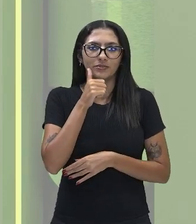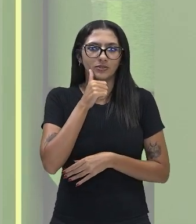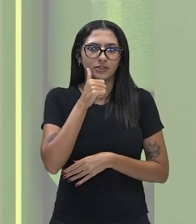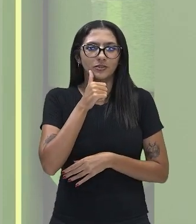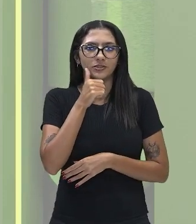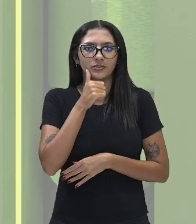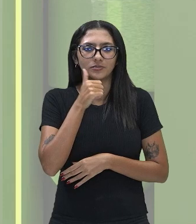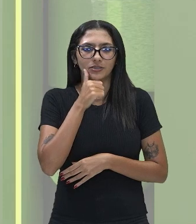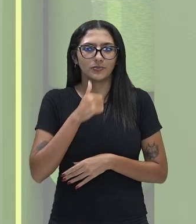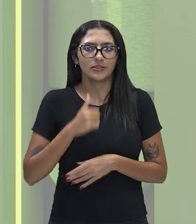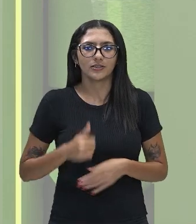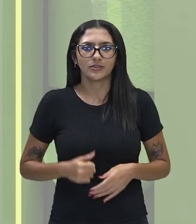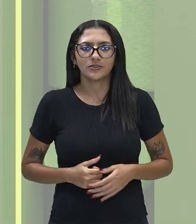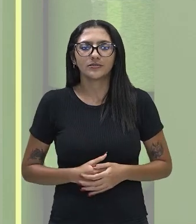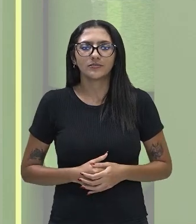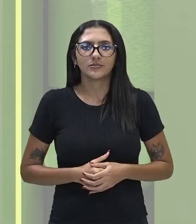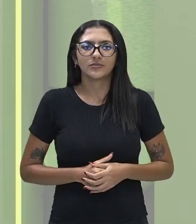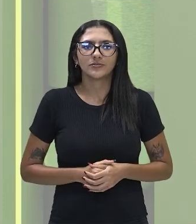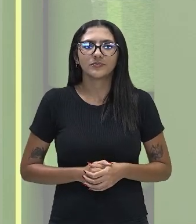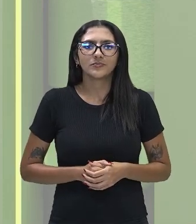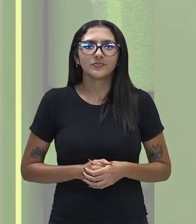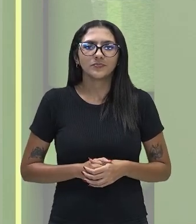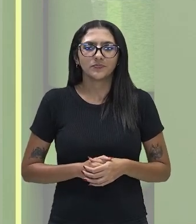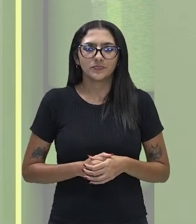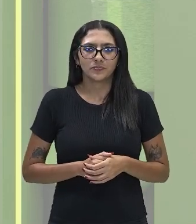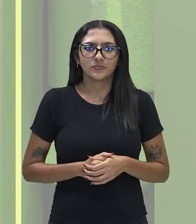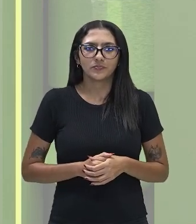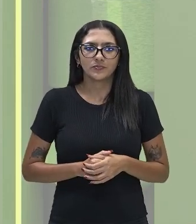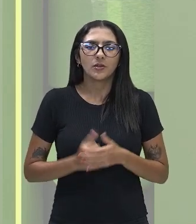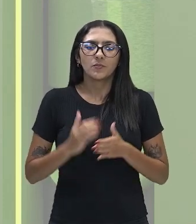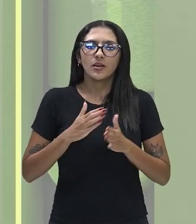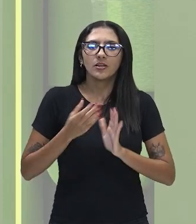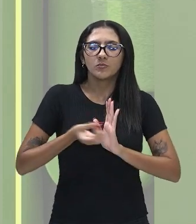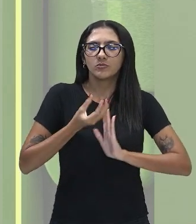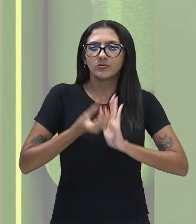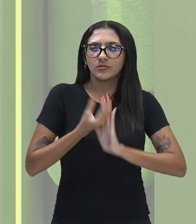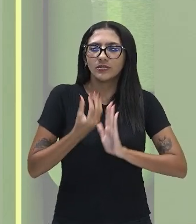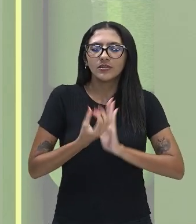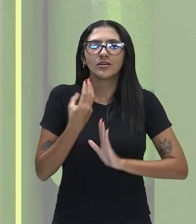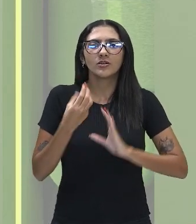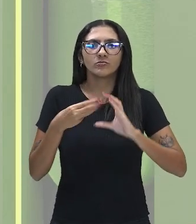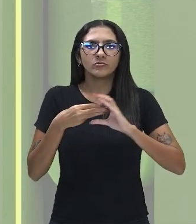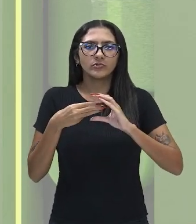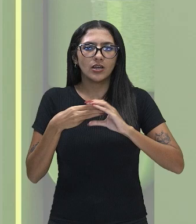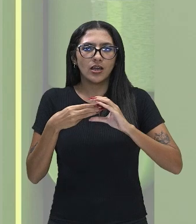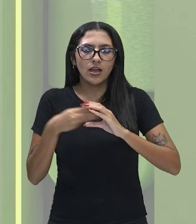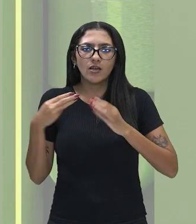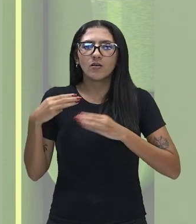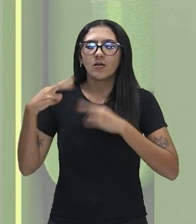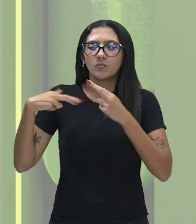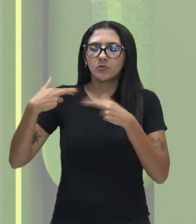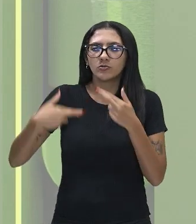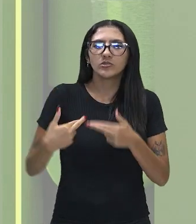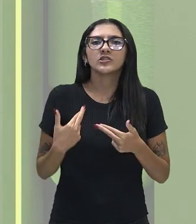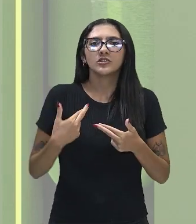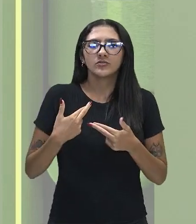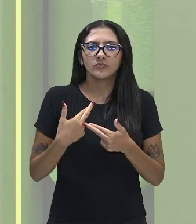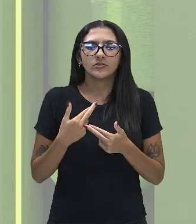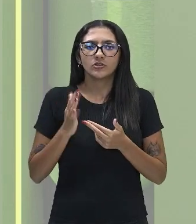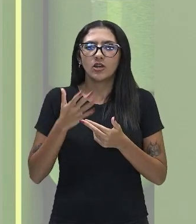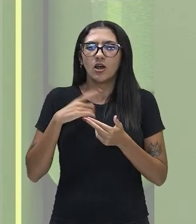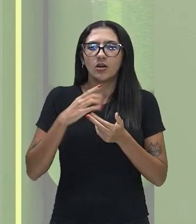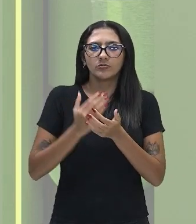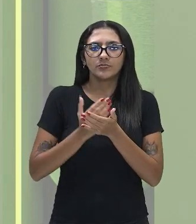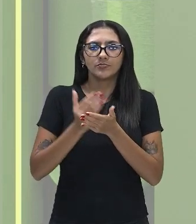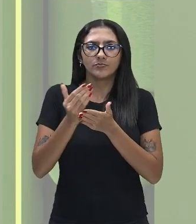que fazem, né, a produção das suas células reprodutivas após o início